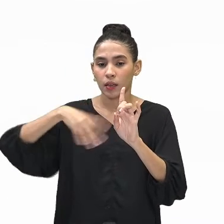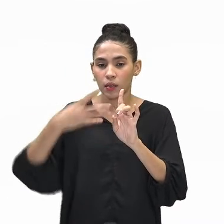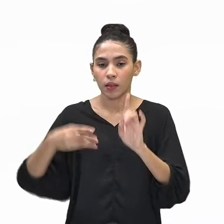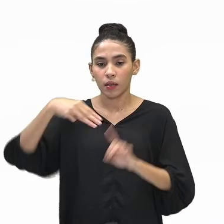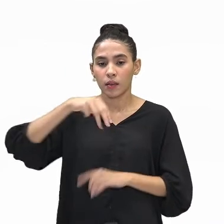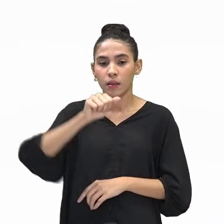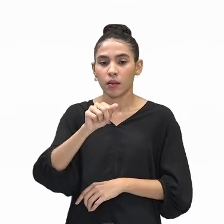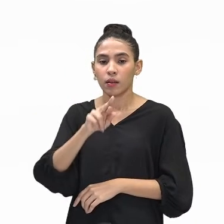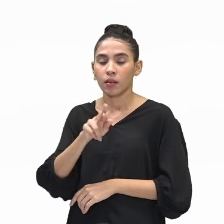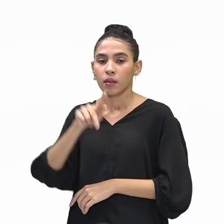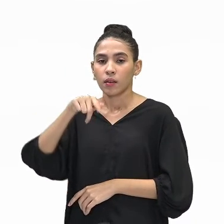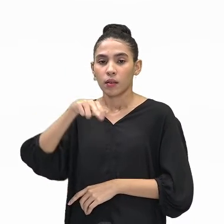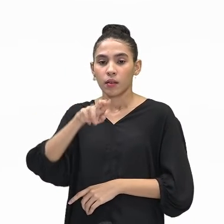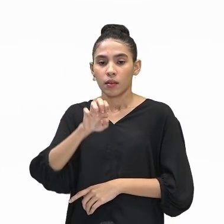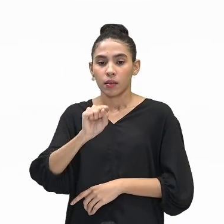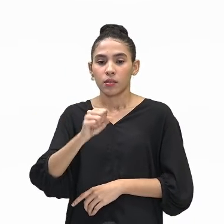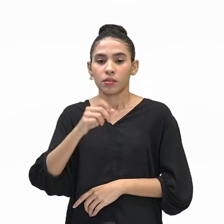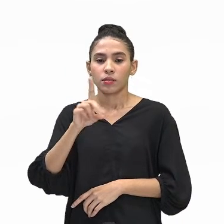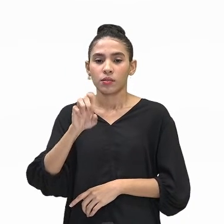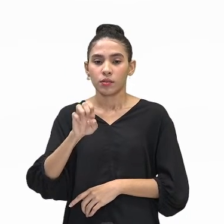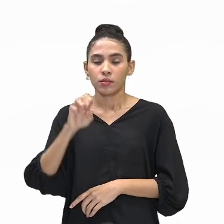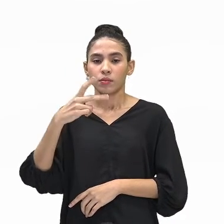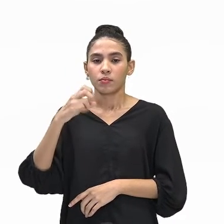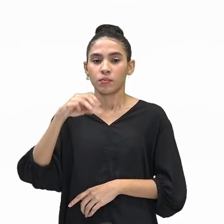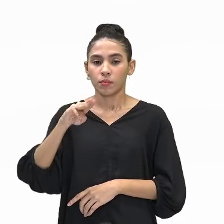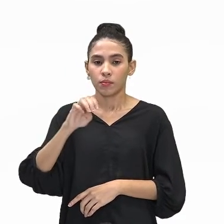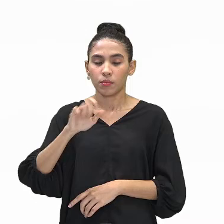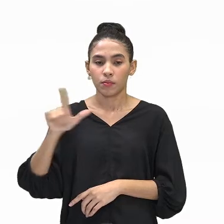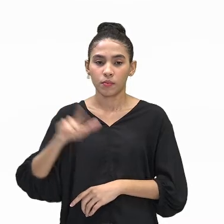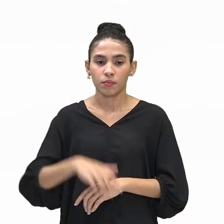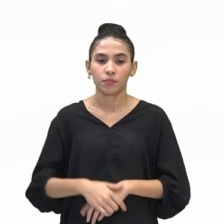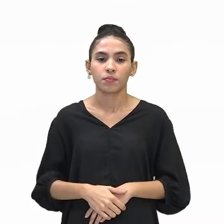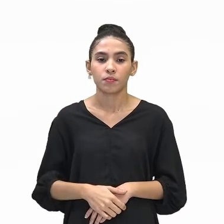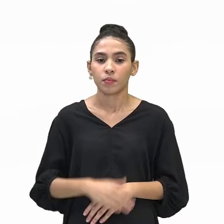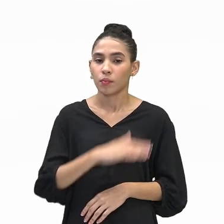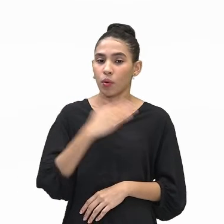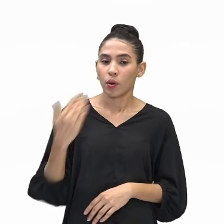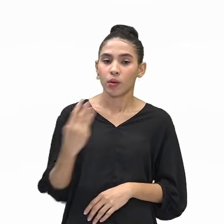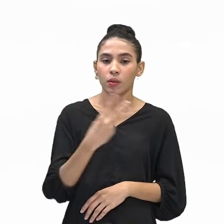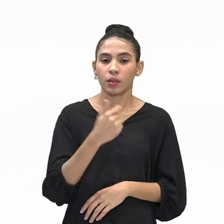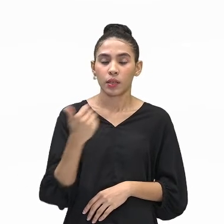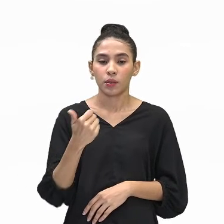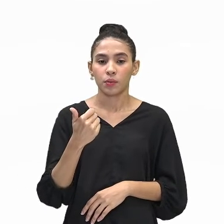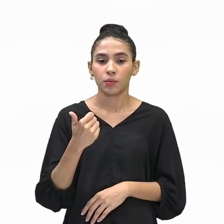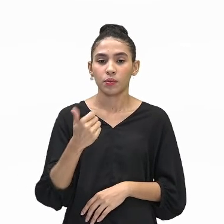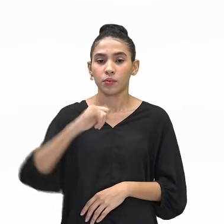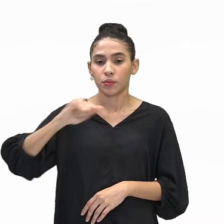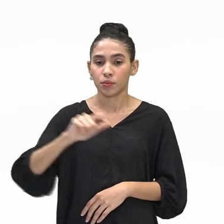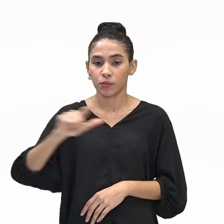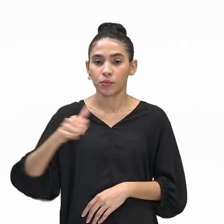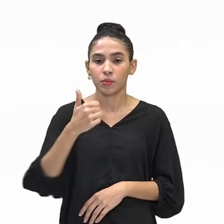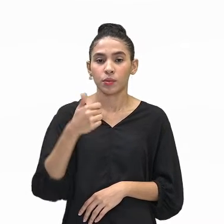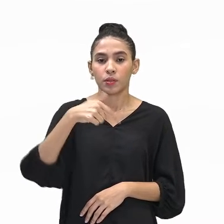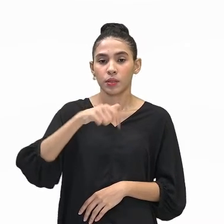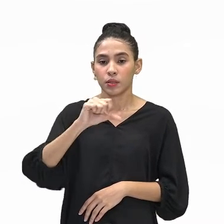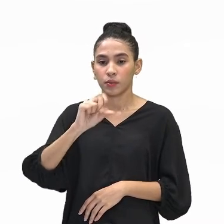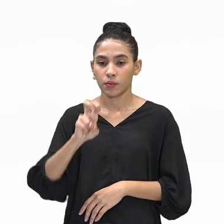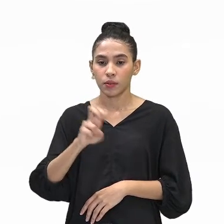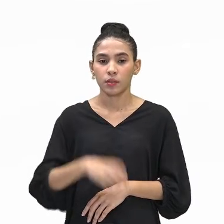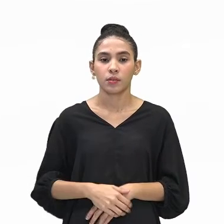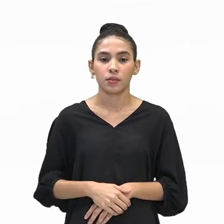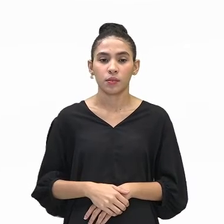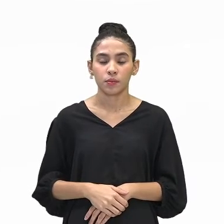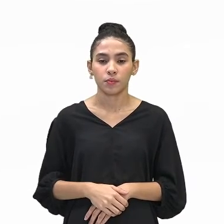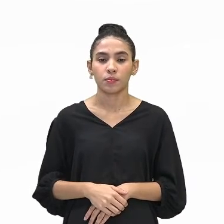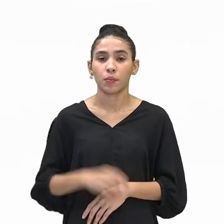Marquês de Pombal. E, por fim, a última informação a respeito dele, faleceu em 31 de julho de 1795 em